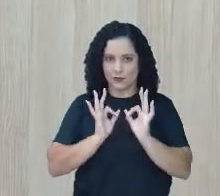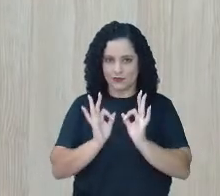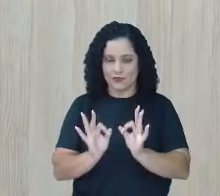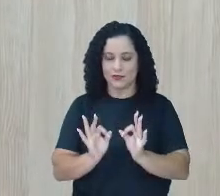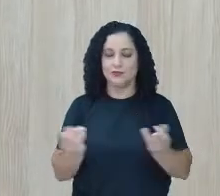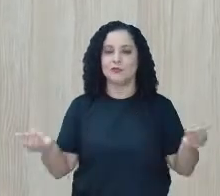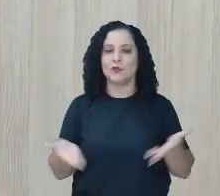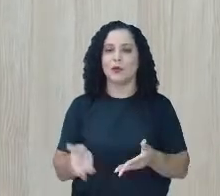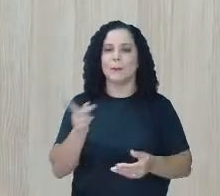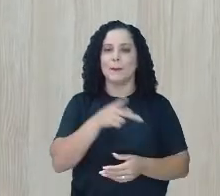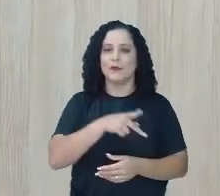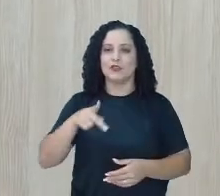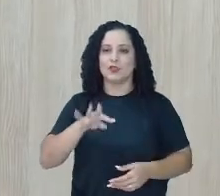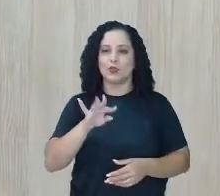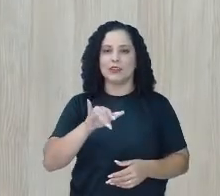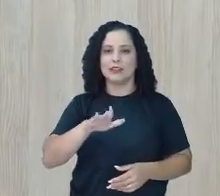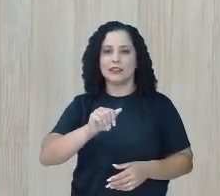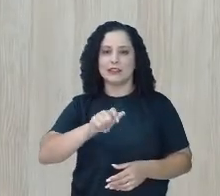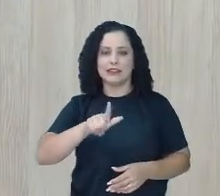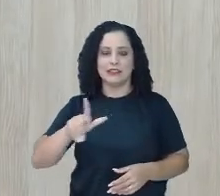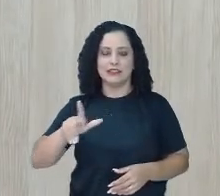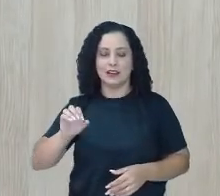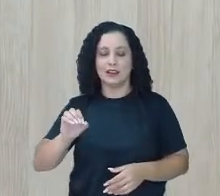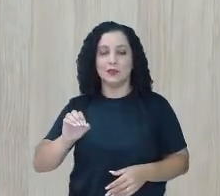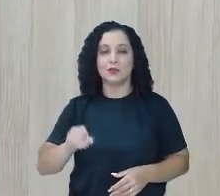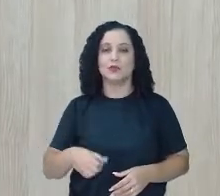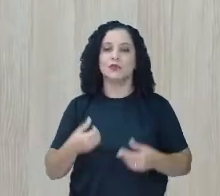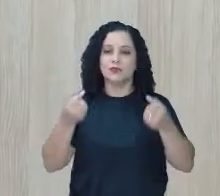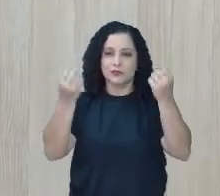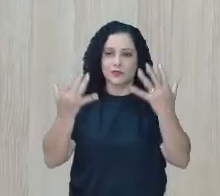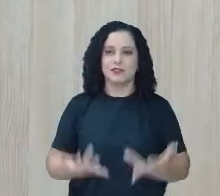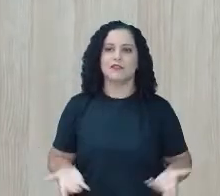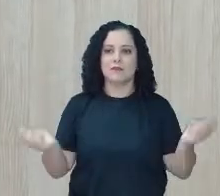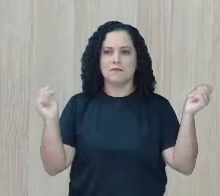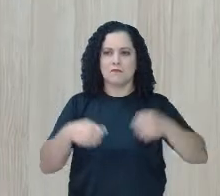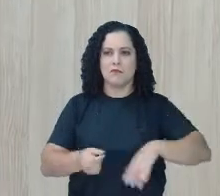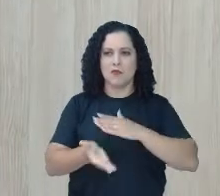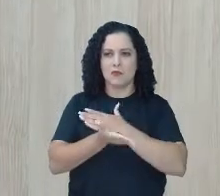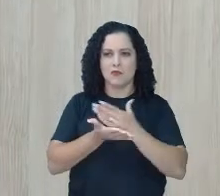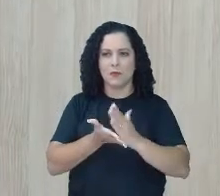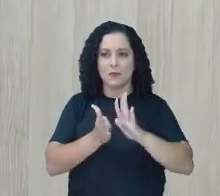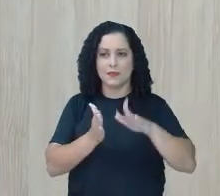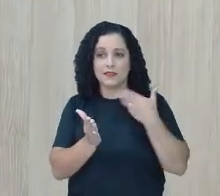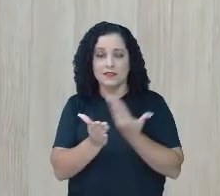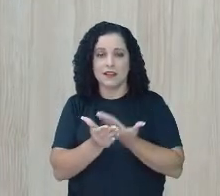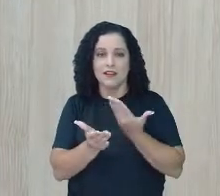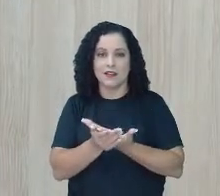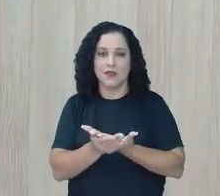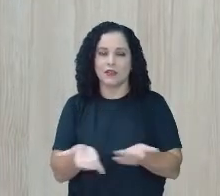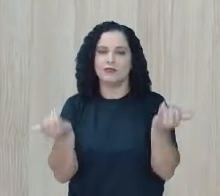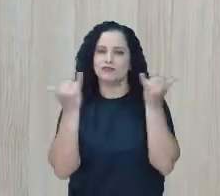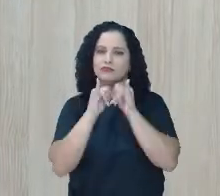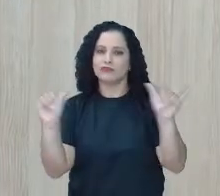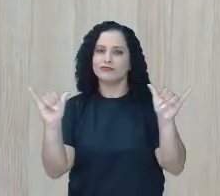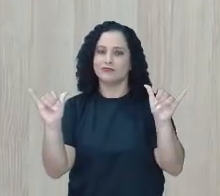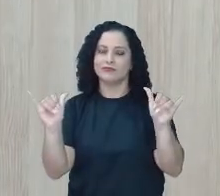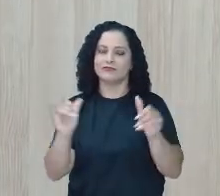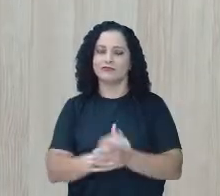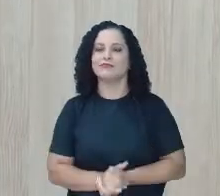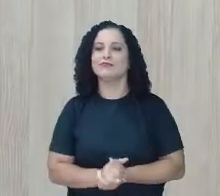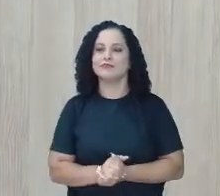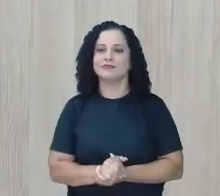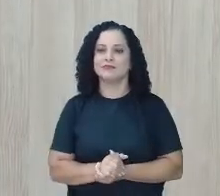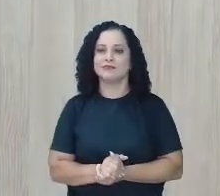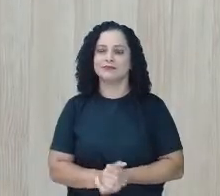Tiago, né, já aparece aqui dizendo para a gente começar a nossa aula, finalizando aqui a primeira parte com os avisos iniciais, tá certo?